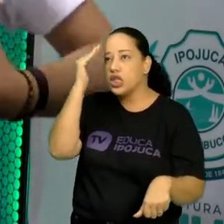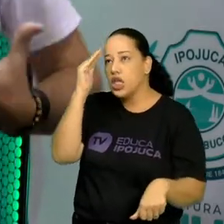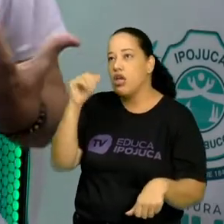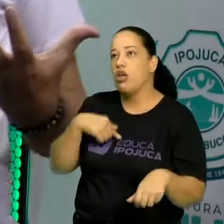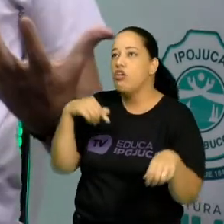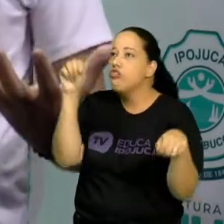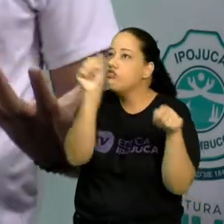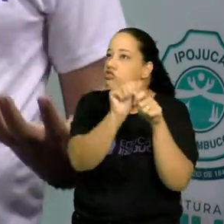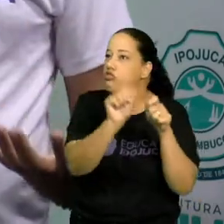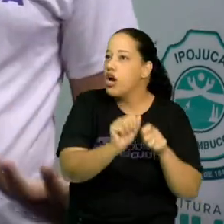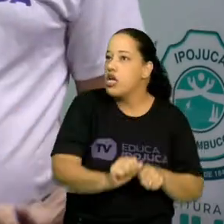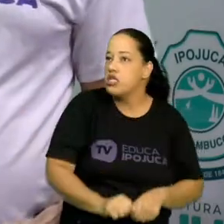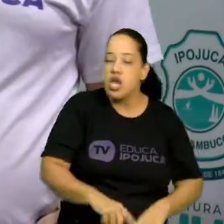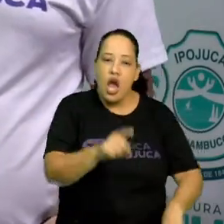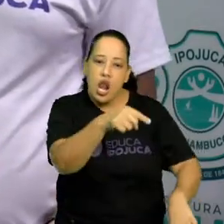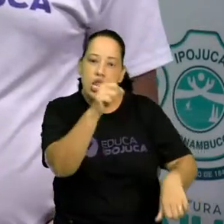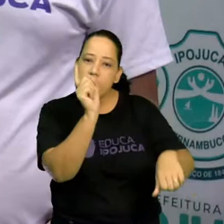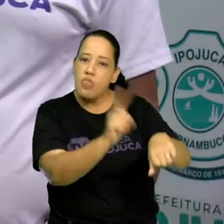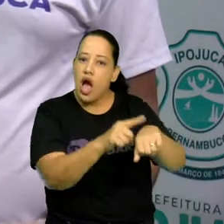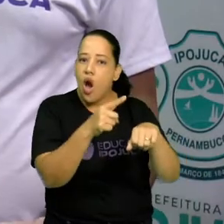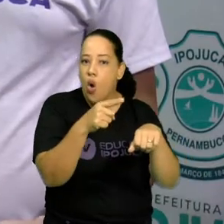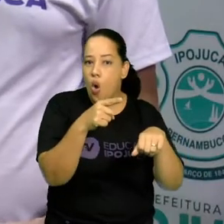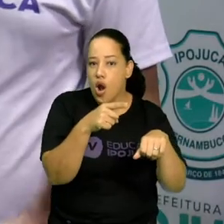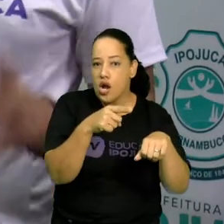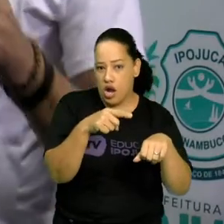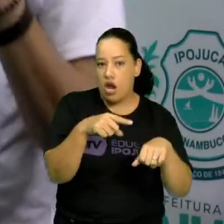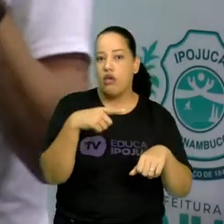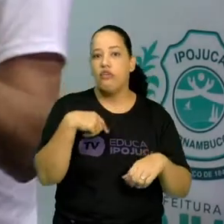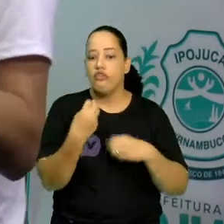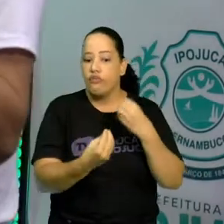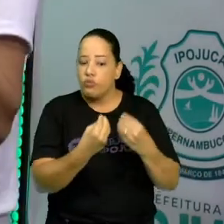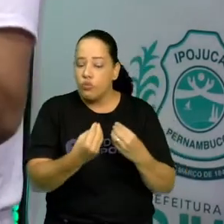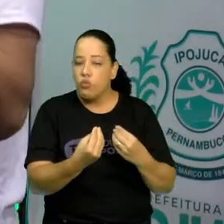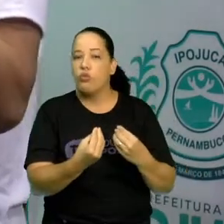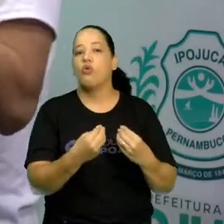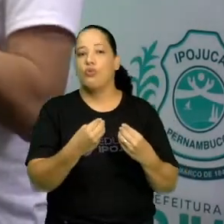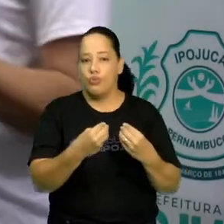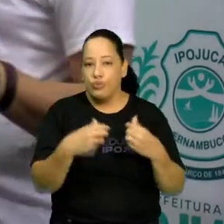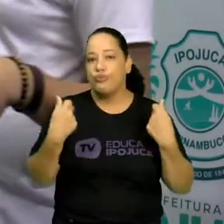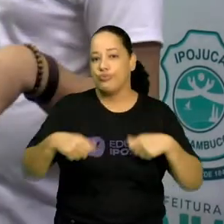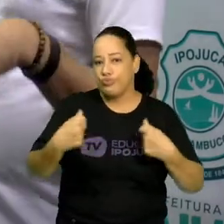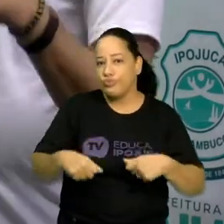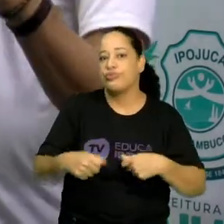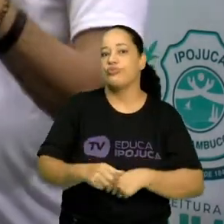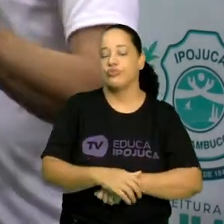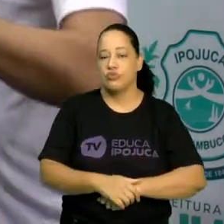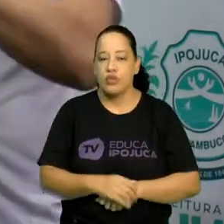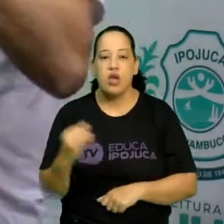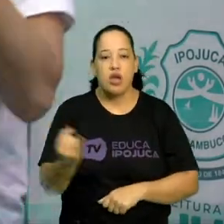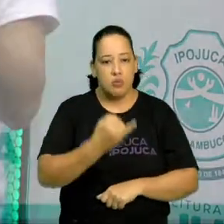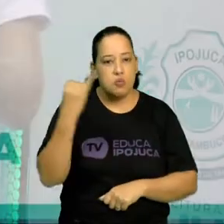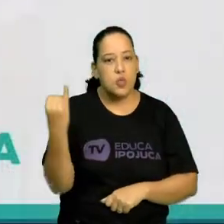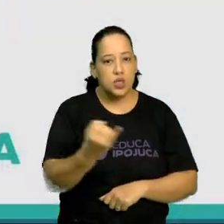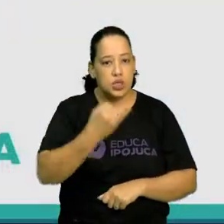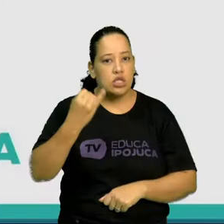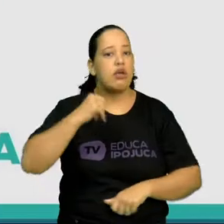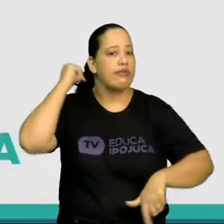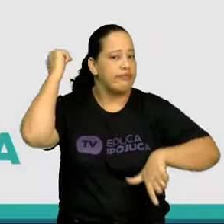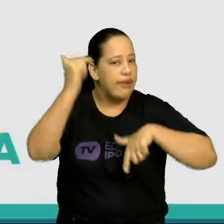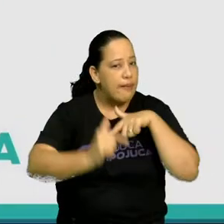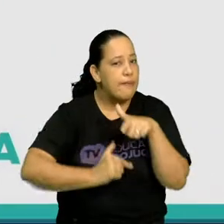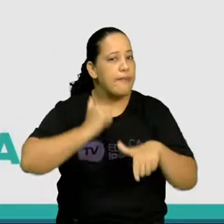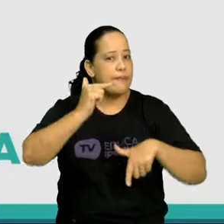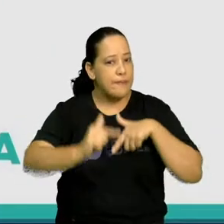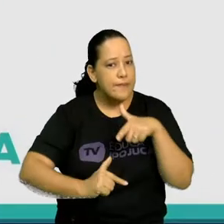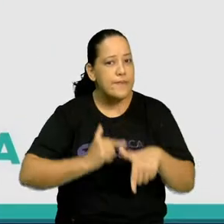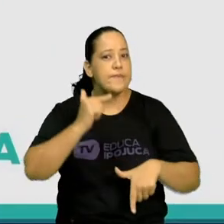gente vai fazer na hora, na cena aberta. Ok? O ensaio é muito, muito importante. Ensaio é trabalho,